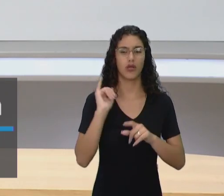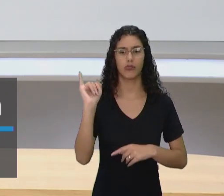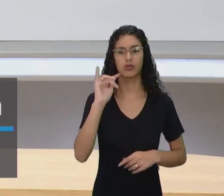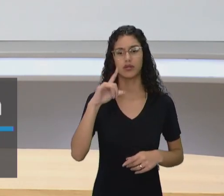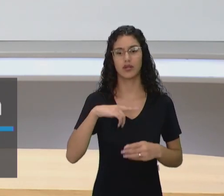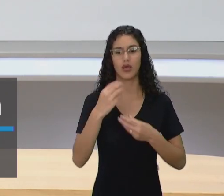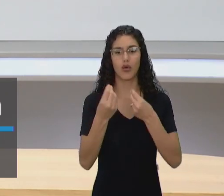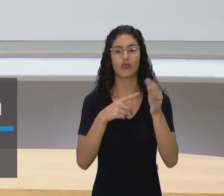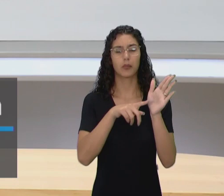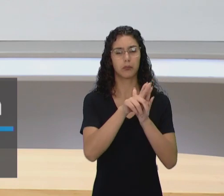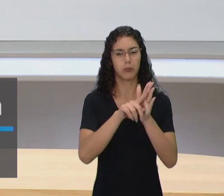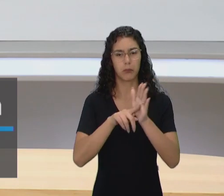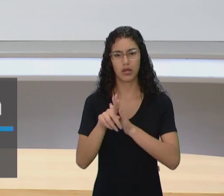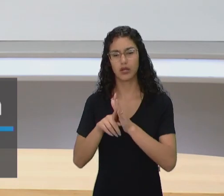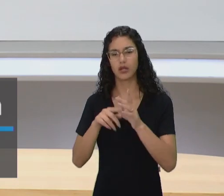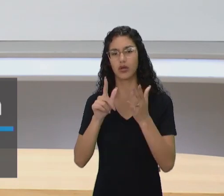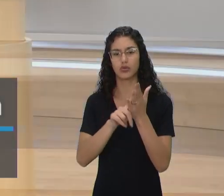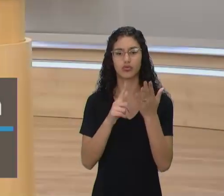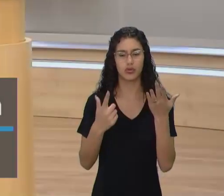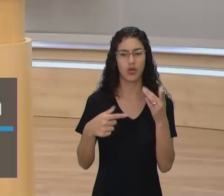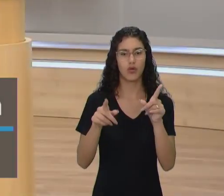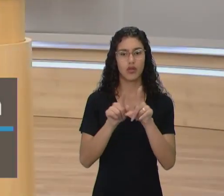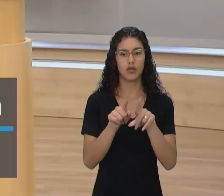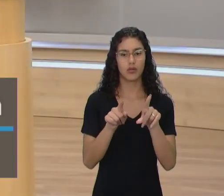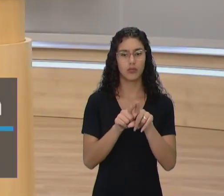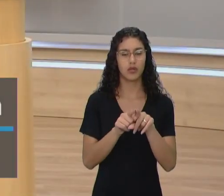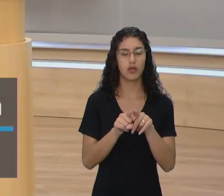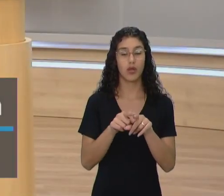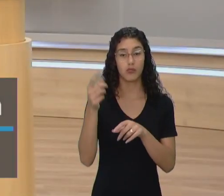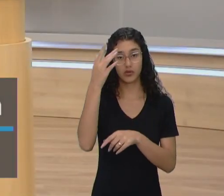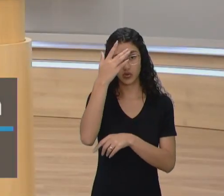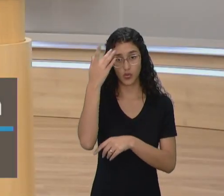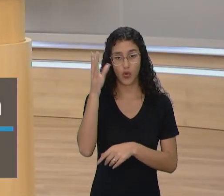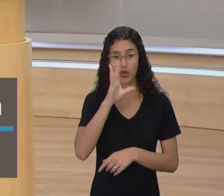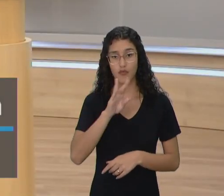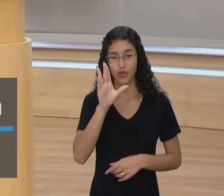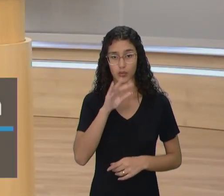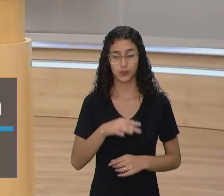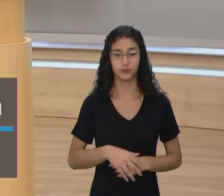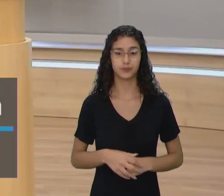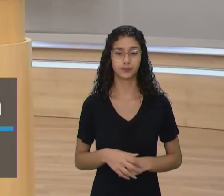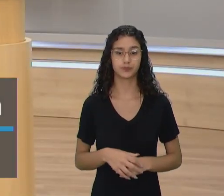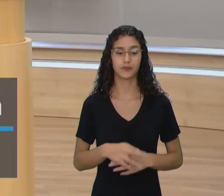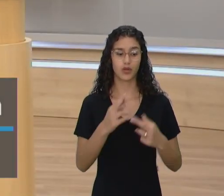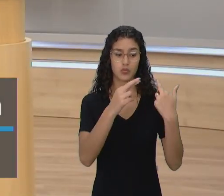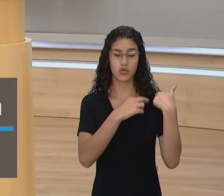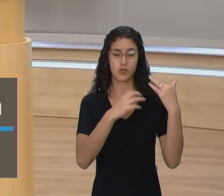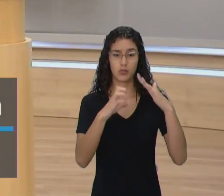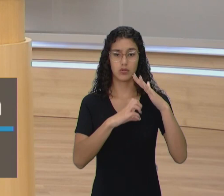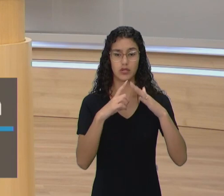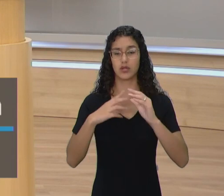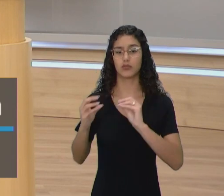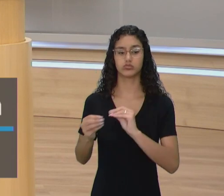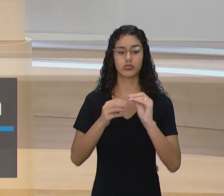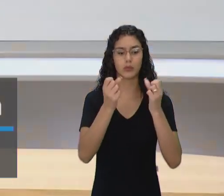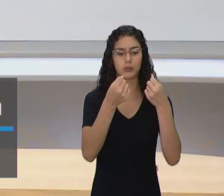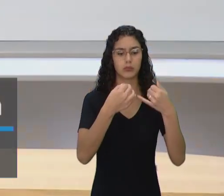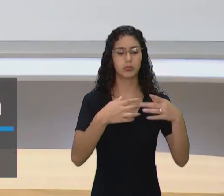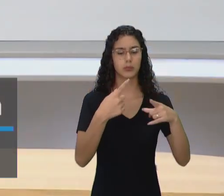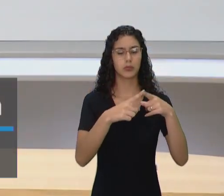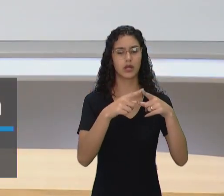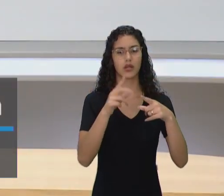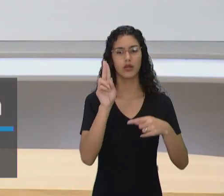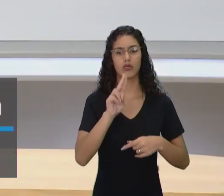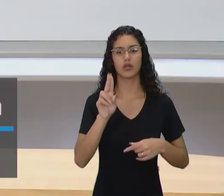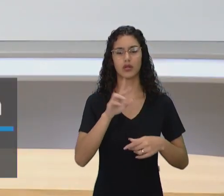onde ele foi buscar, o jornal e o CEO da empresa, que traz essas informações para justificar por que ele está usando. Olha